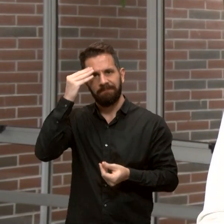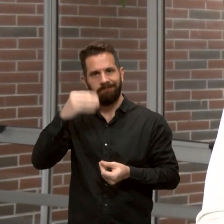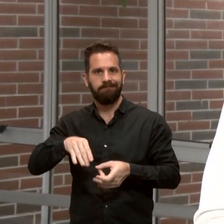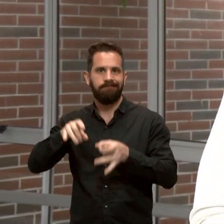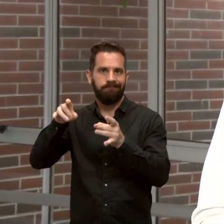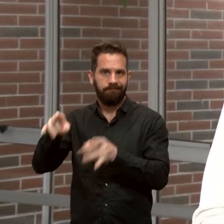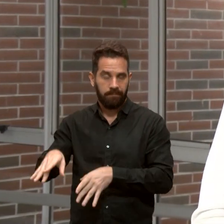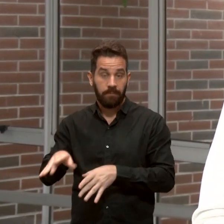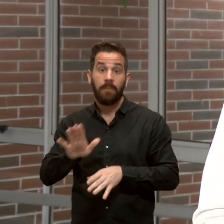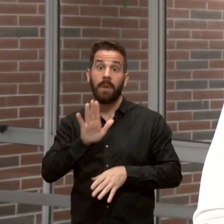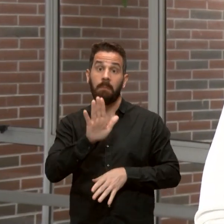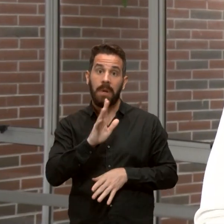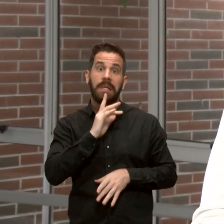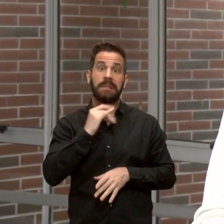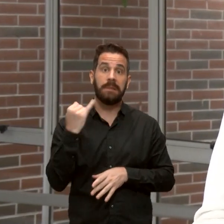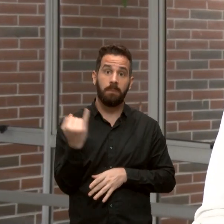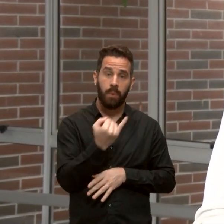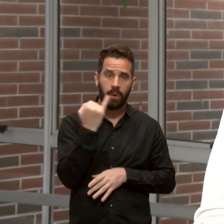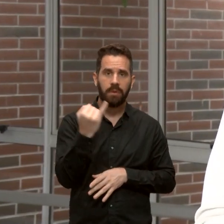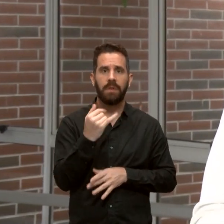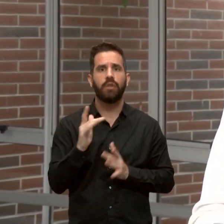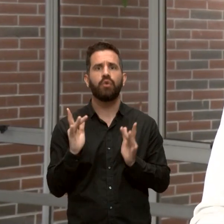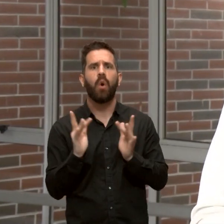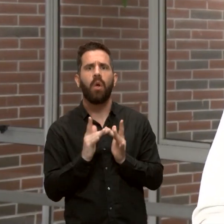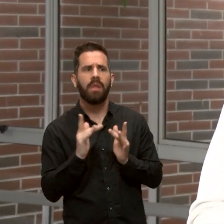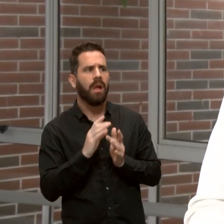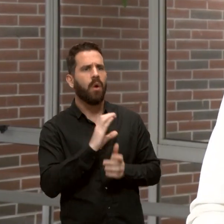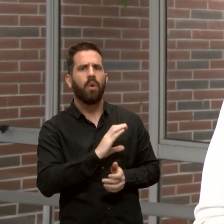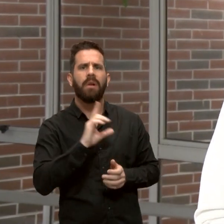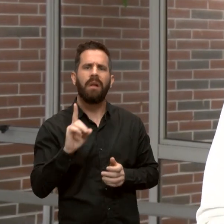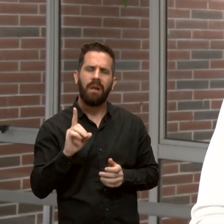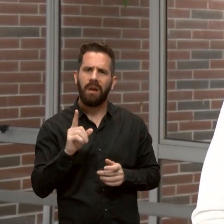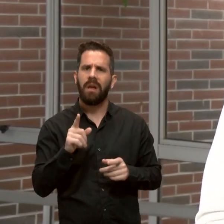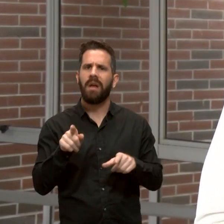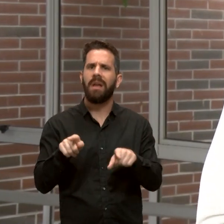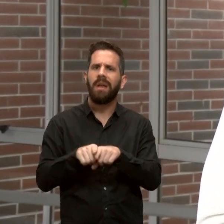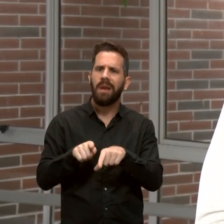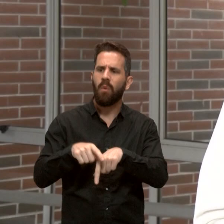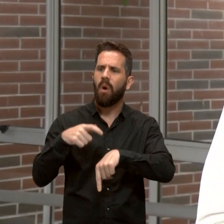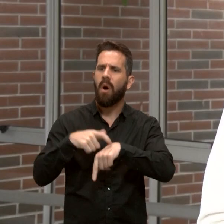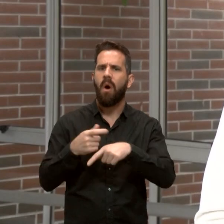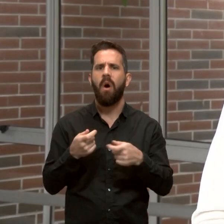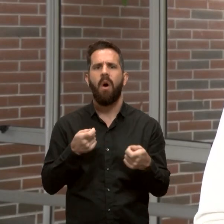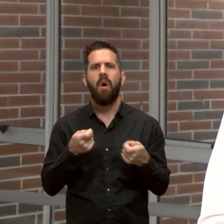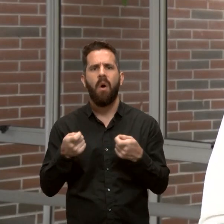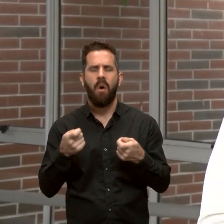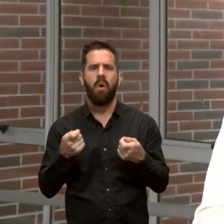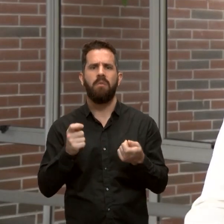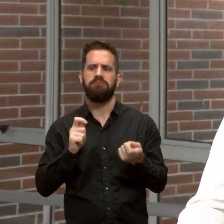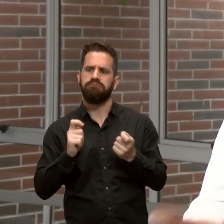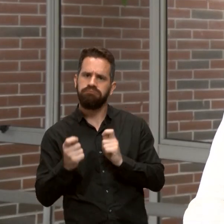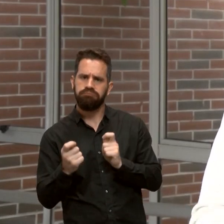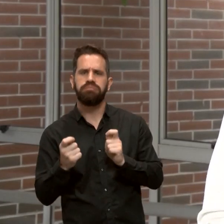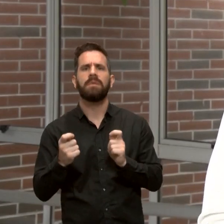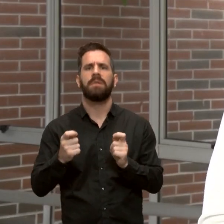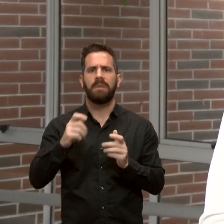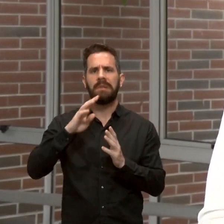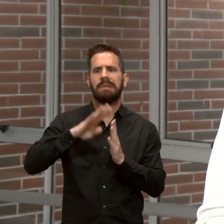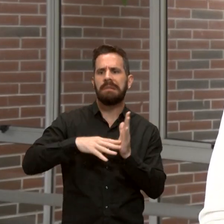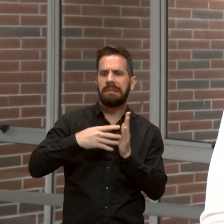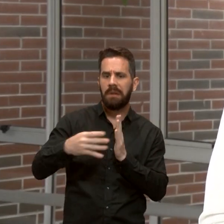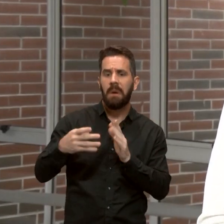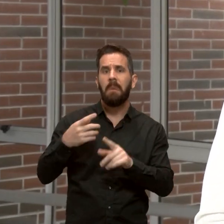estudante faça uma agenda com o seu coordenador do curso para ajustar melhor a sua grade, né, de disciplinas, para que o estágio não venha a